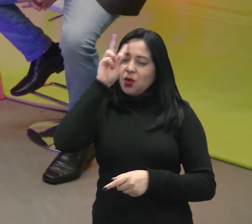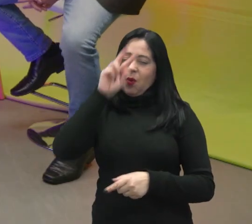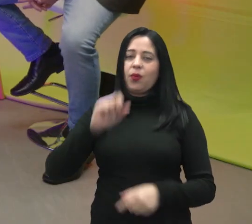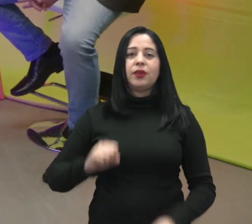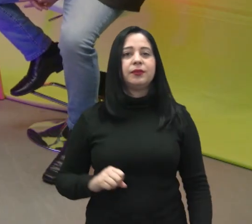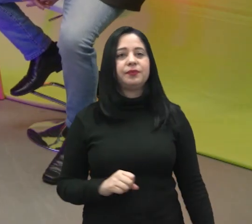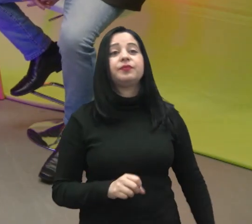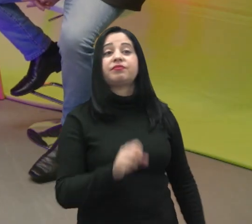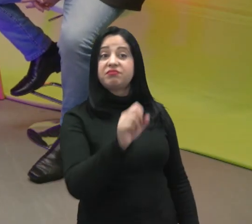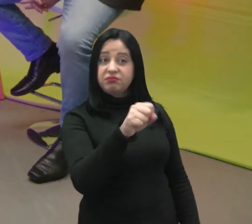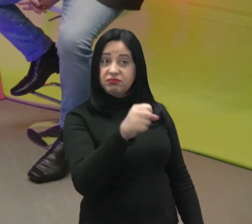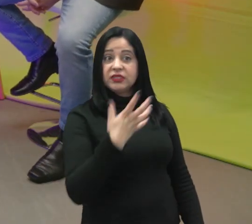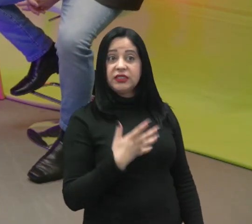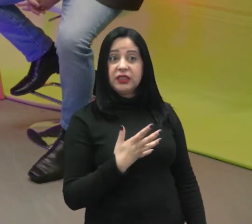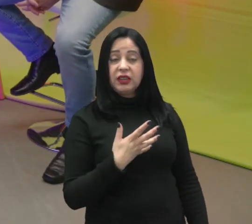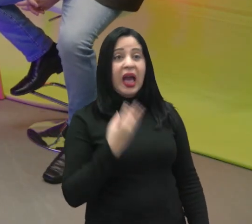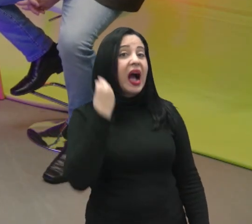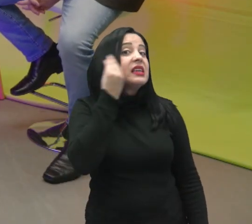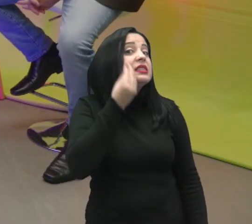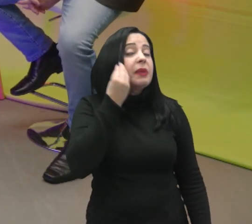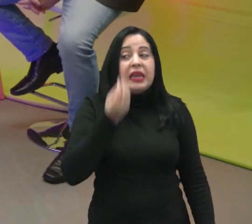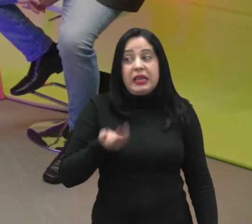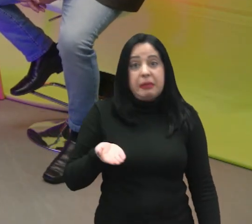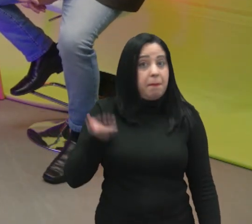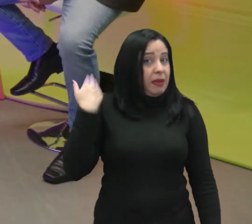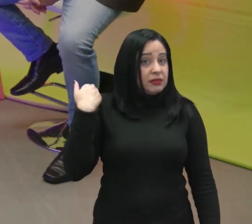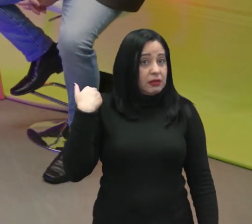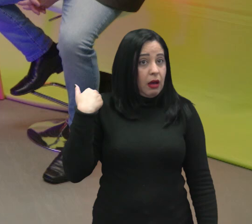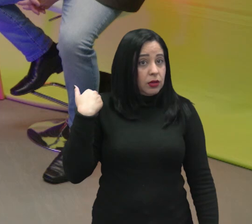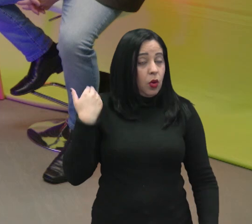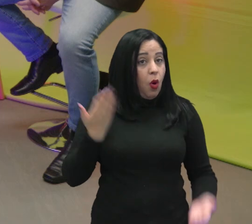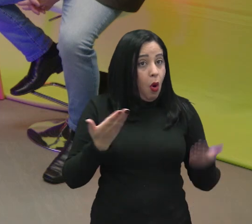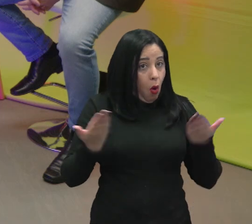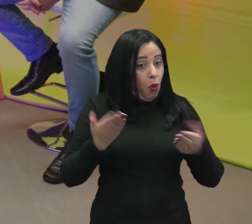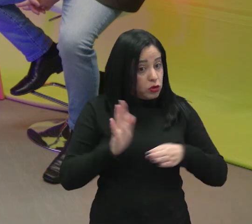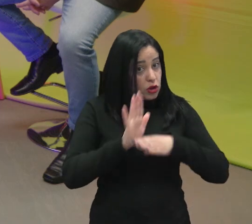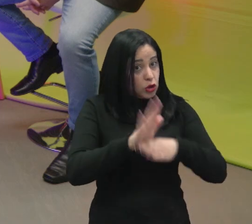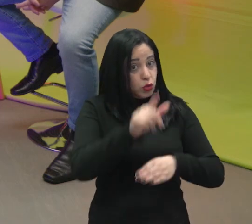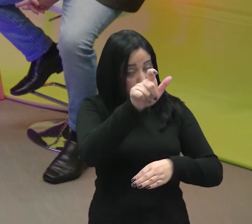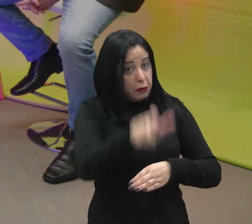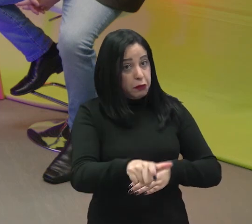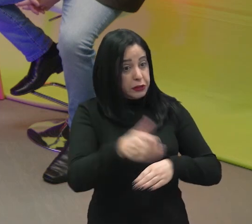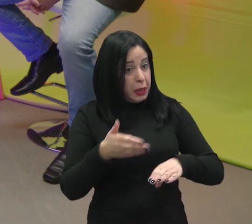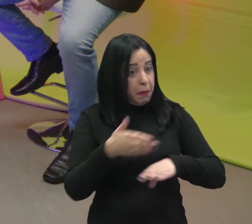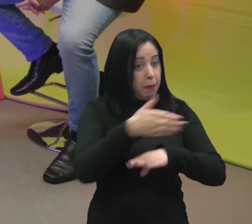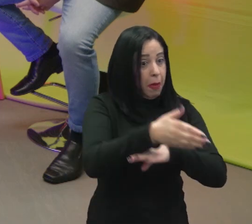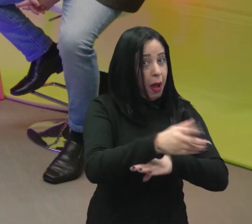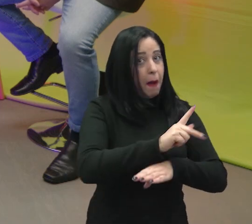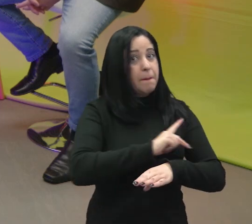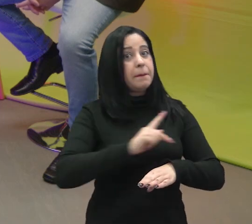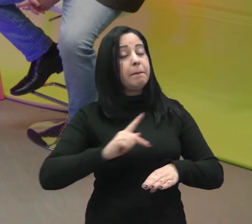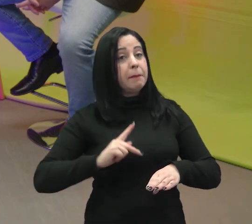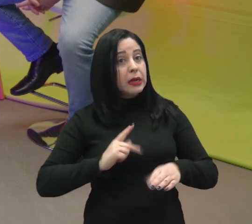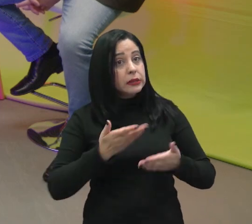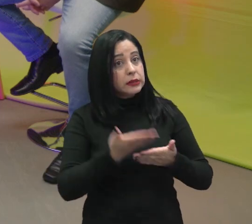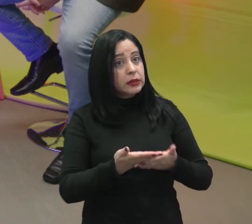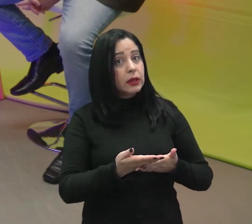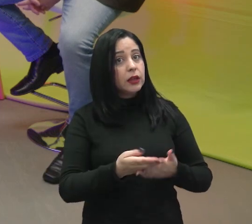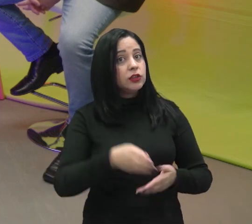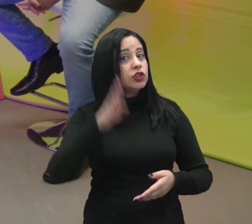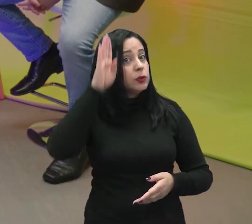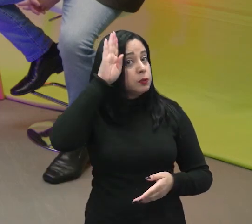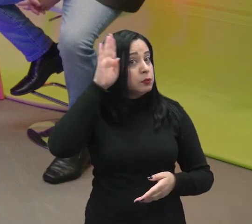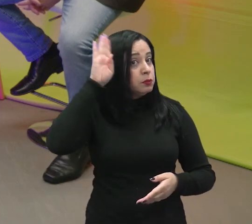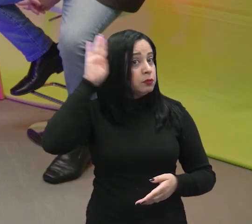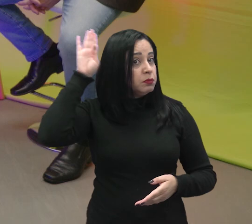bagagem até para você hoje ser membro, né, e depois presidente também. Como é que foi esse processo, Eduardo, né, de você entrar